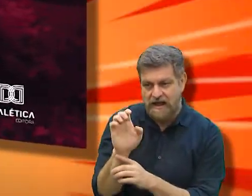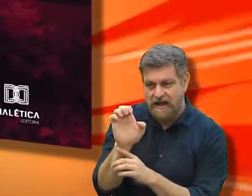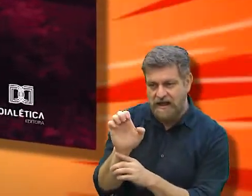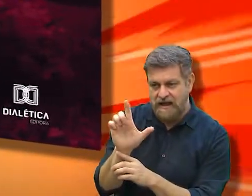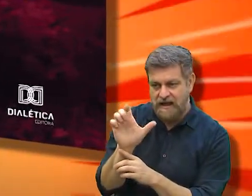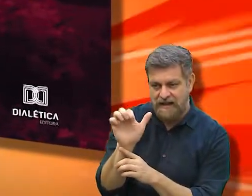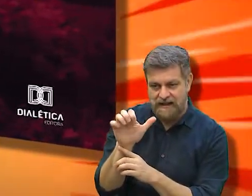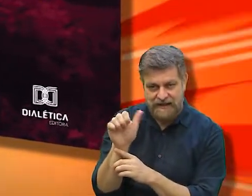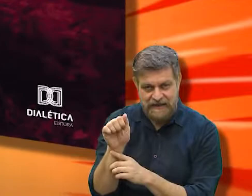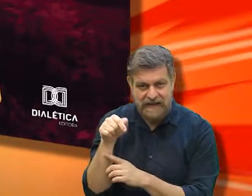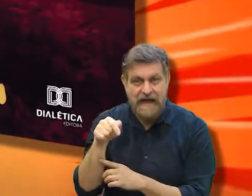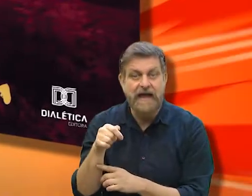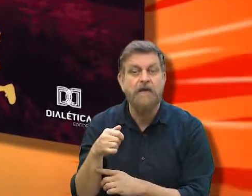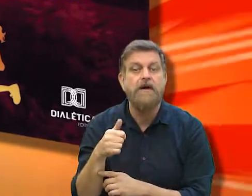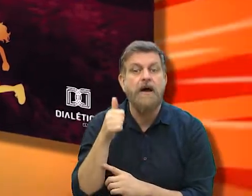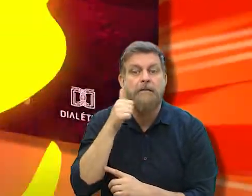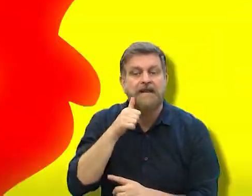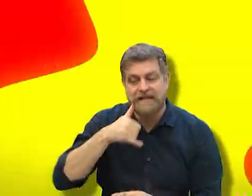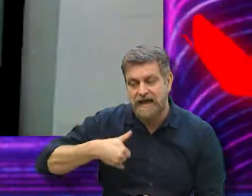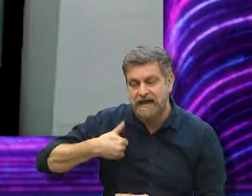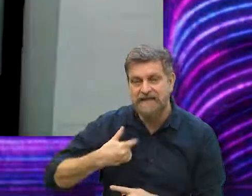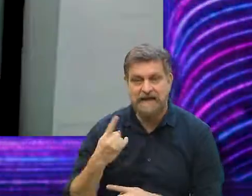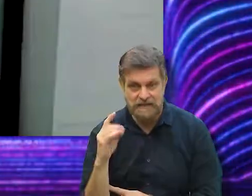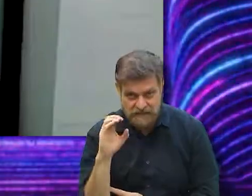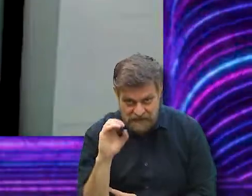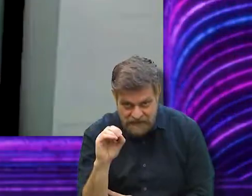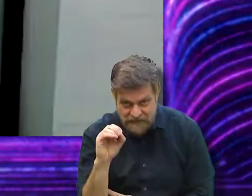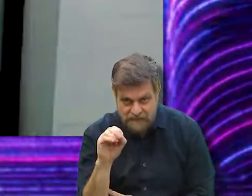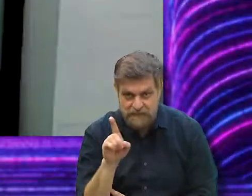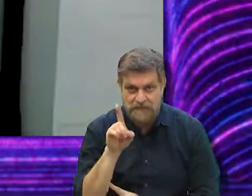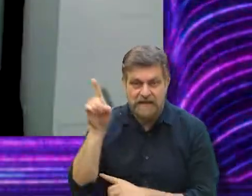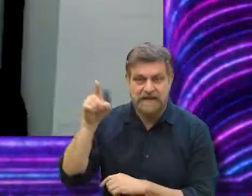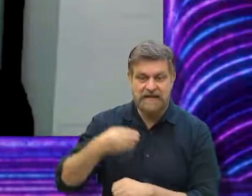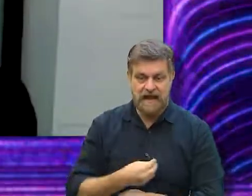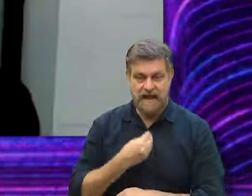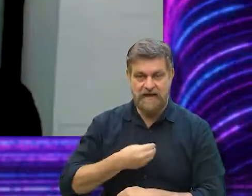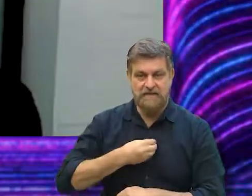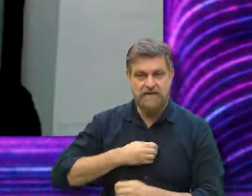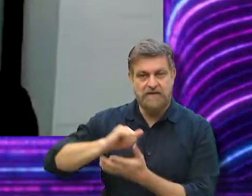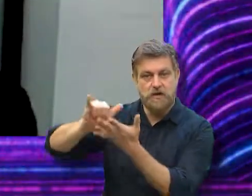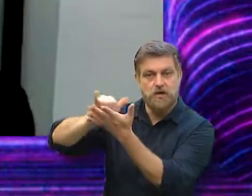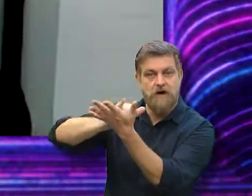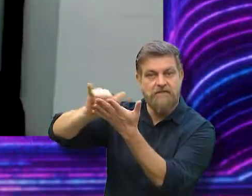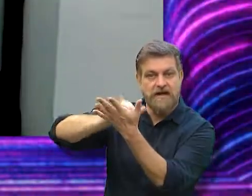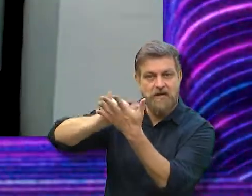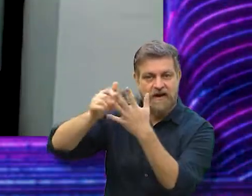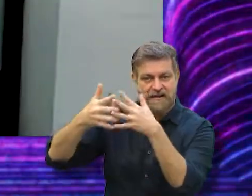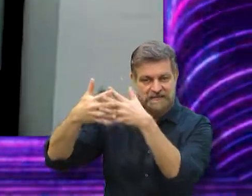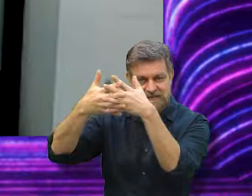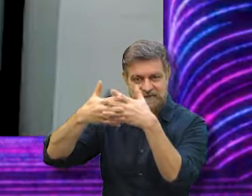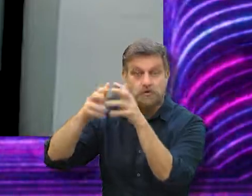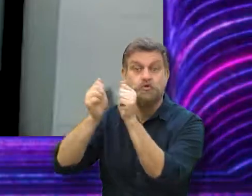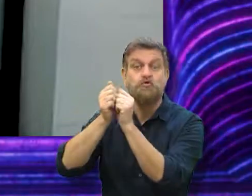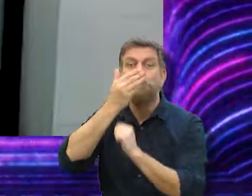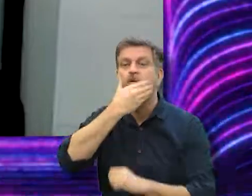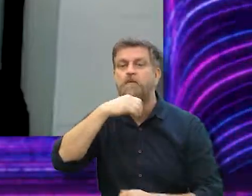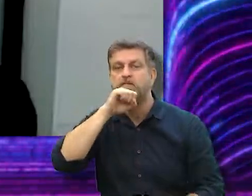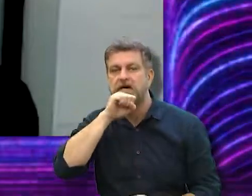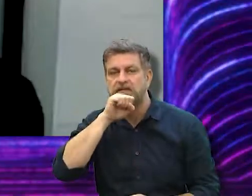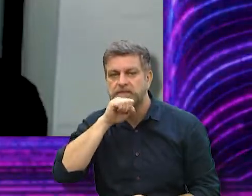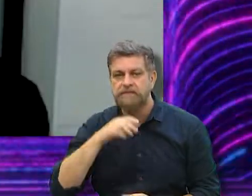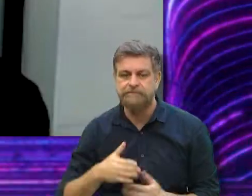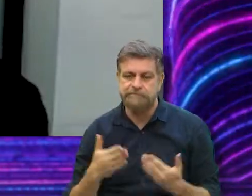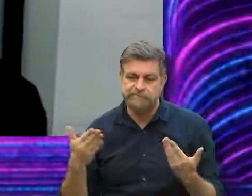é a protagonista da história, ela é uma garota de 10 anos, ela mora em Nova York com o pai,